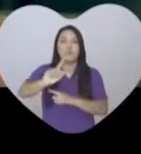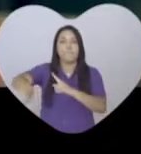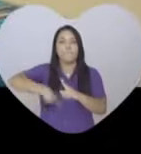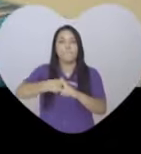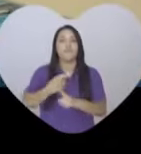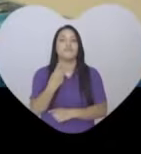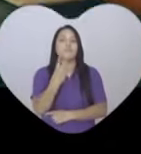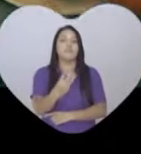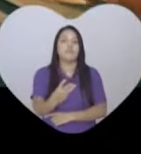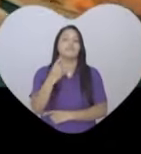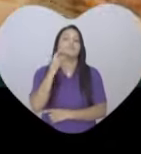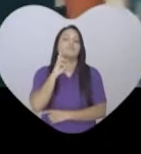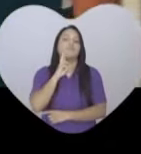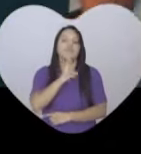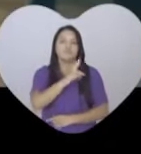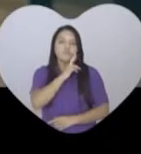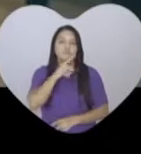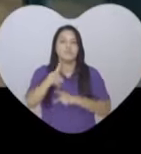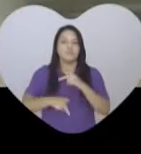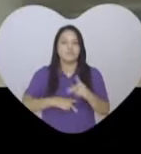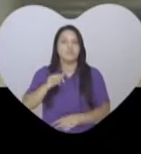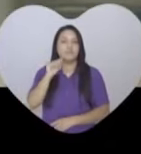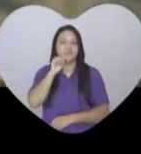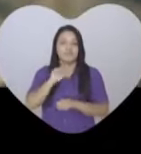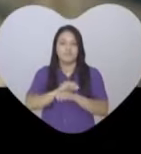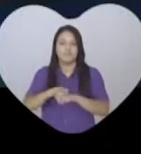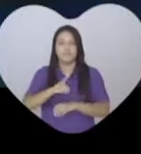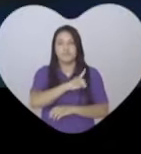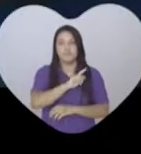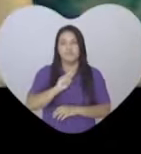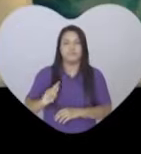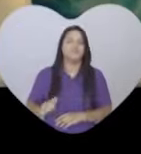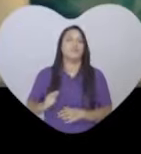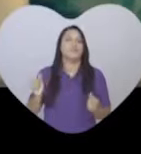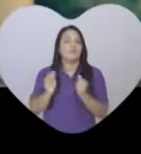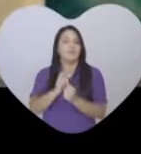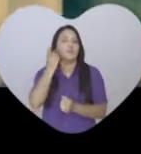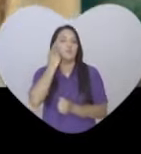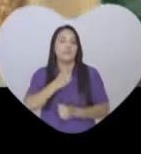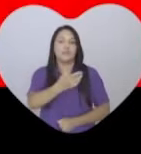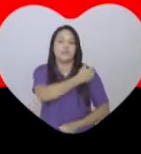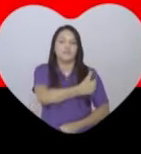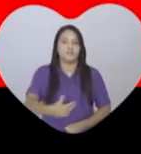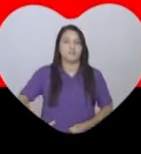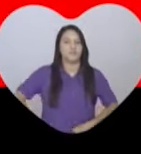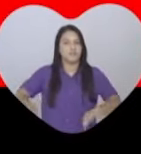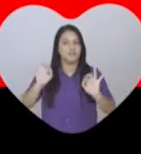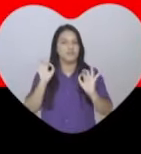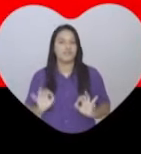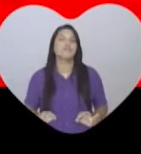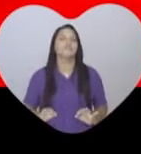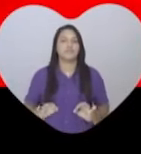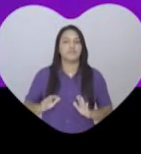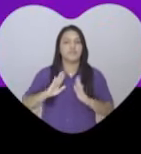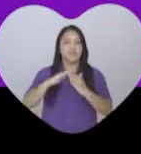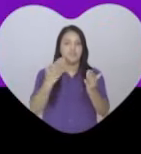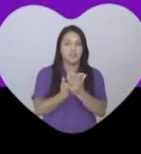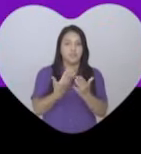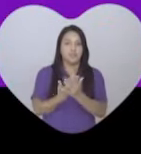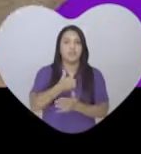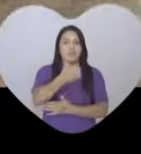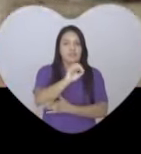cestas básicas e fazer mais 3 restaurantes populares em Arapiraca, Rio Largo e Delmiro Gouveia. Com Paulo governador